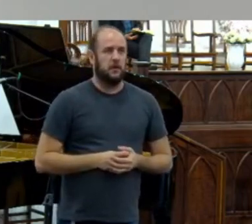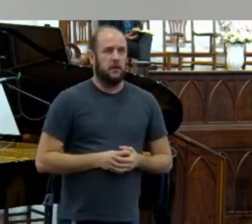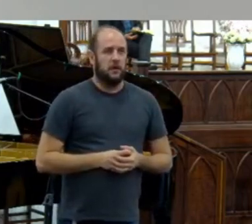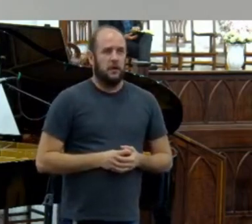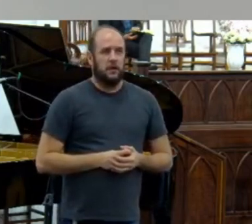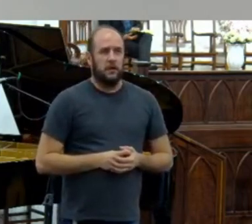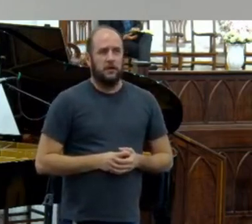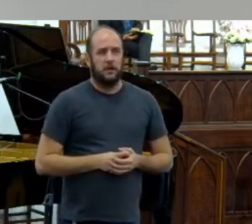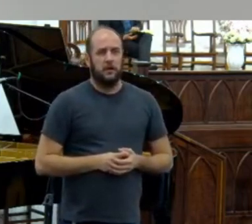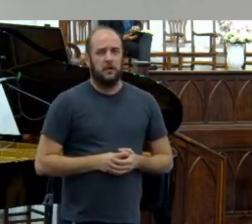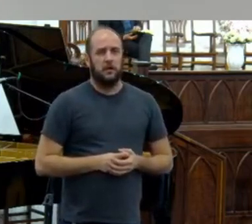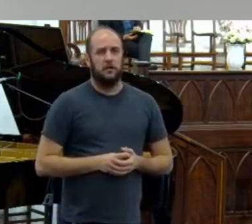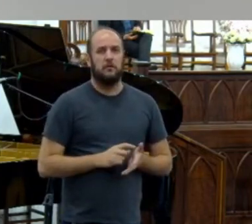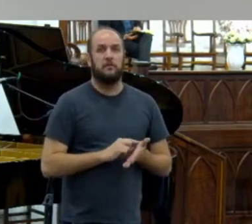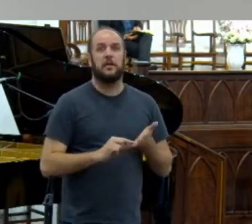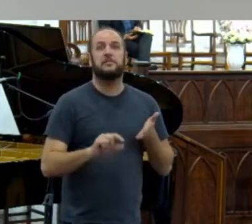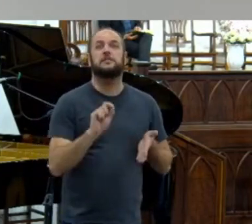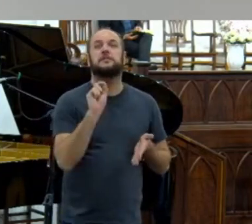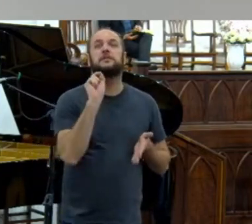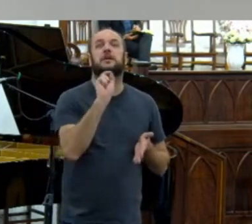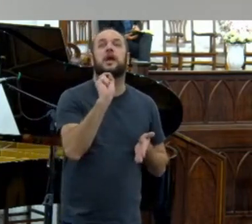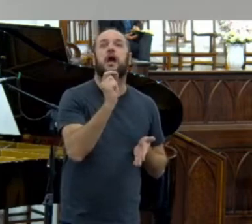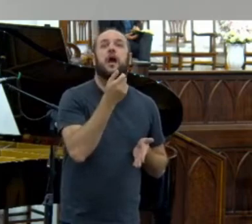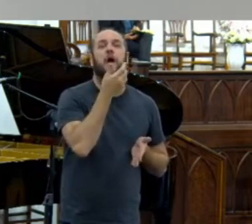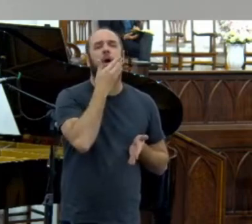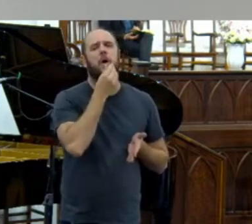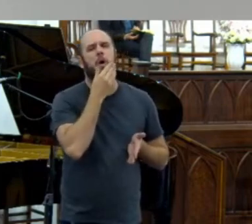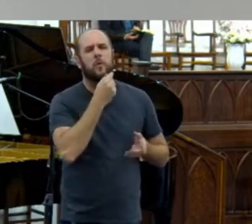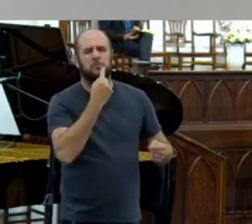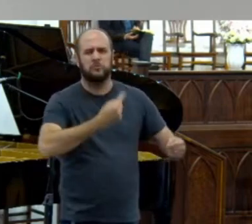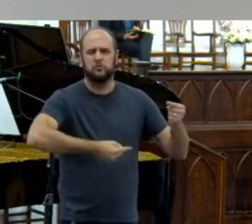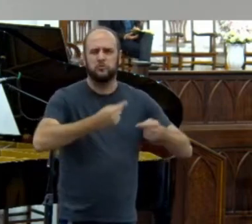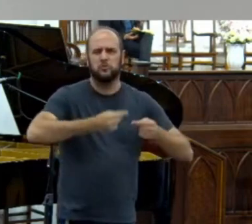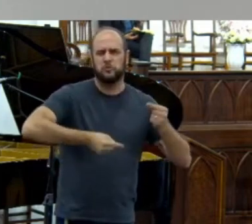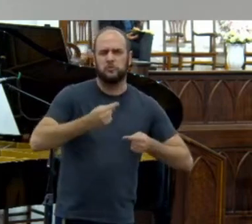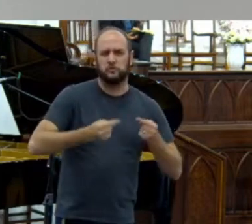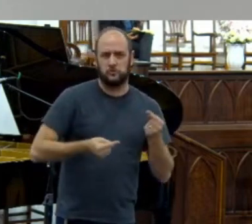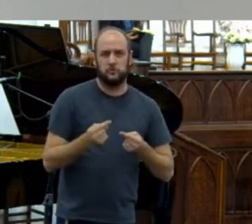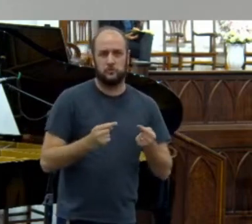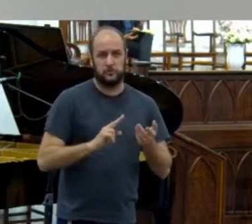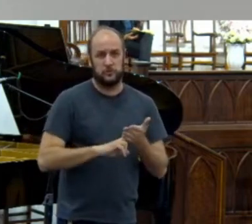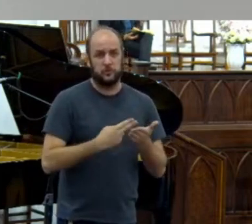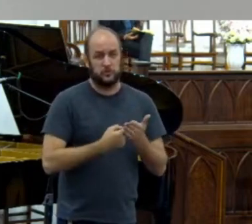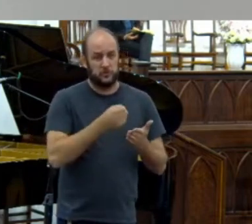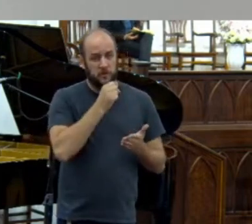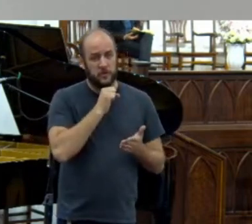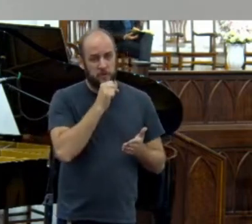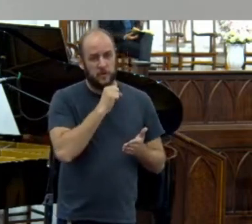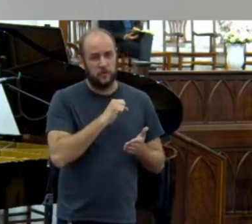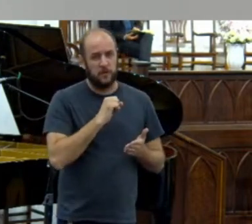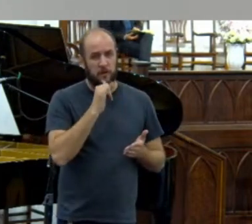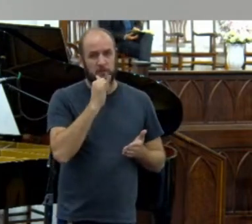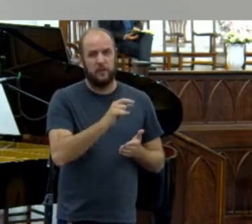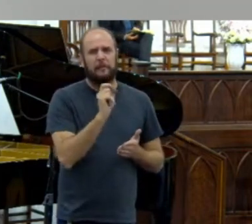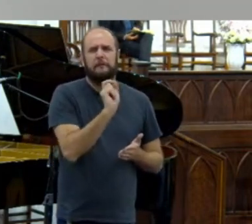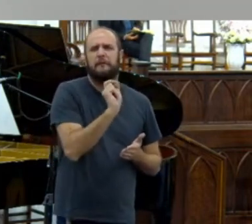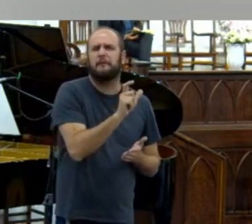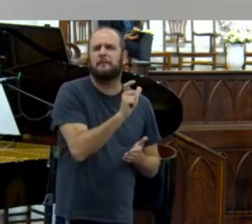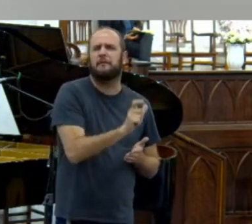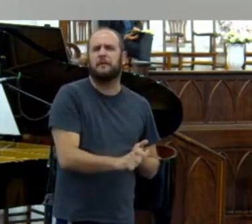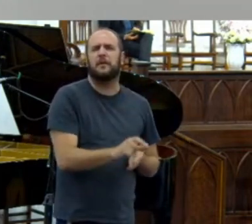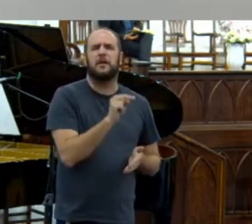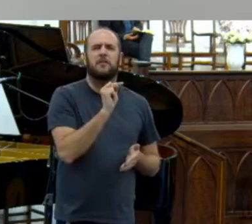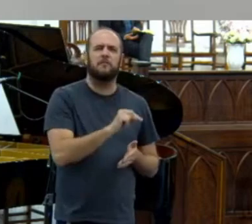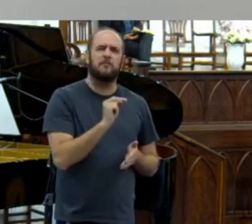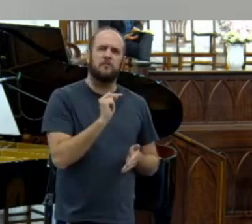quem és tu, homem, para discutir com Deus? Numa tradução antiga assim, quem és tu, homem, para a